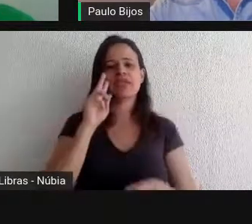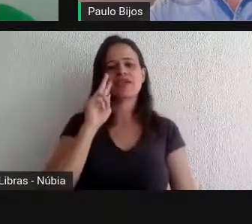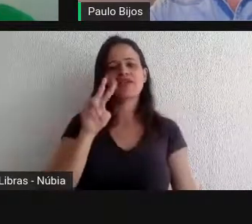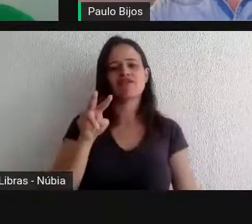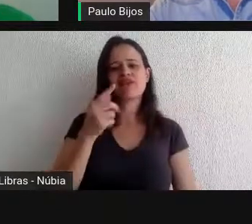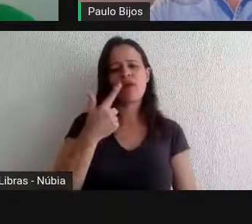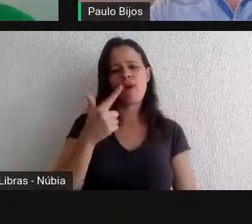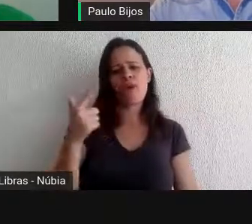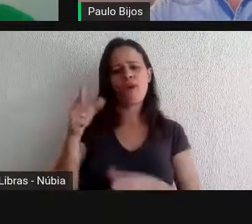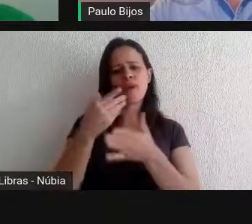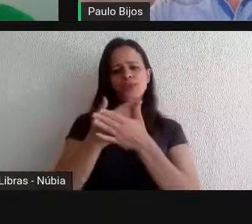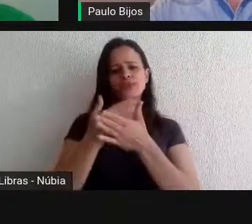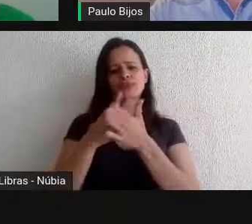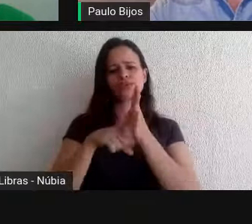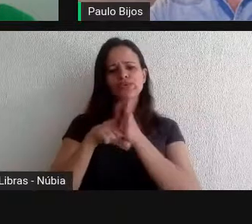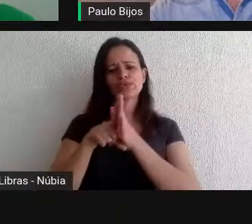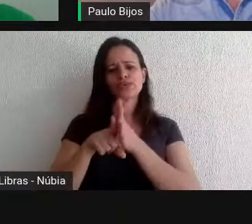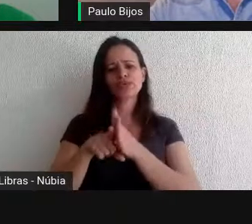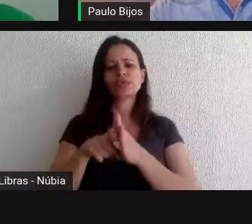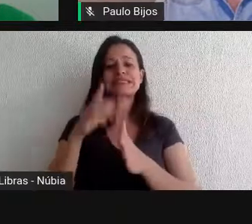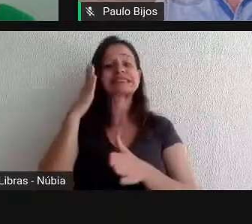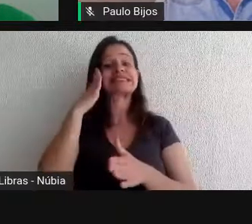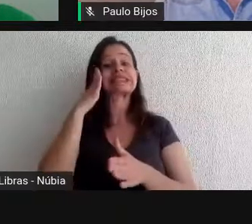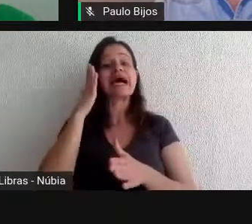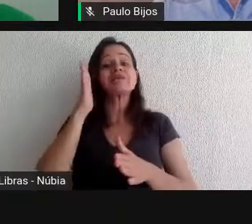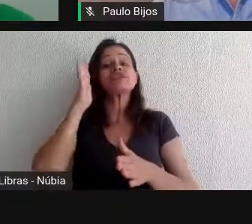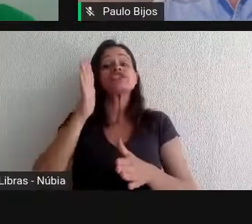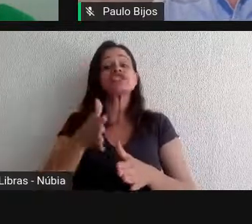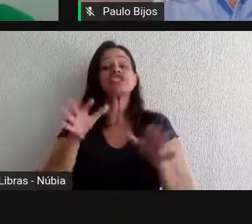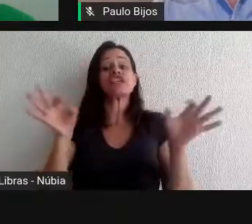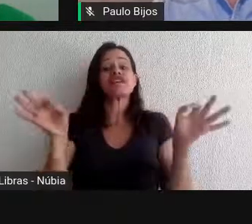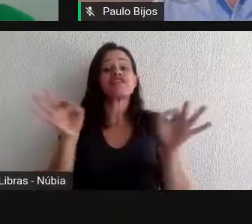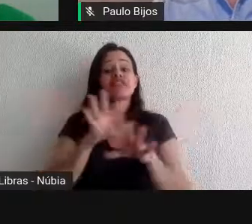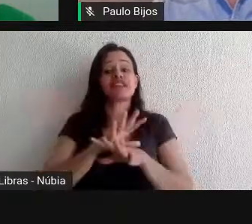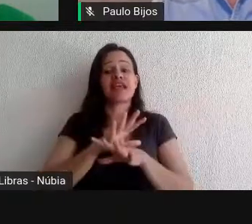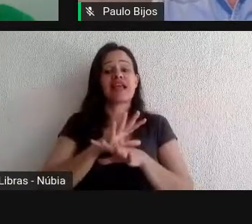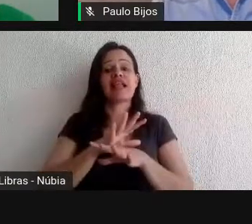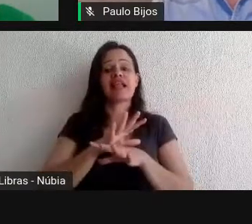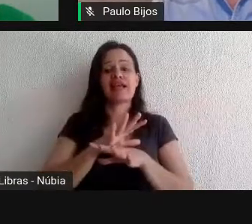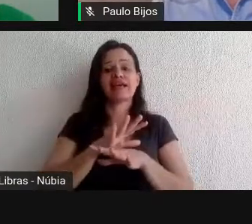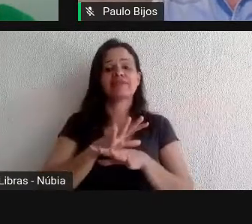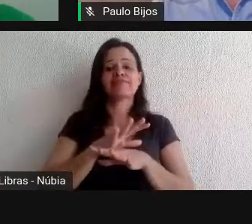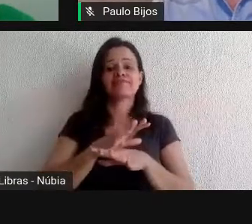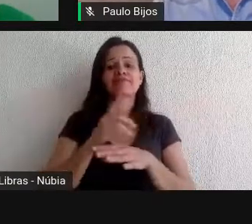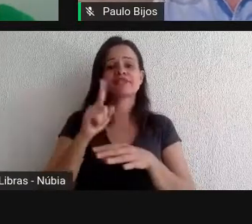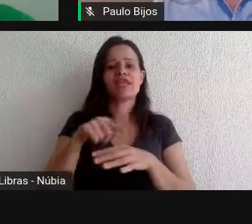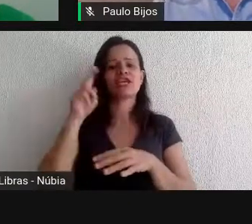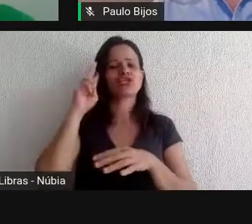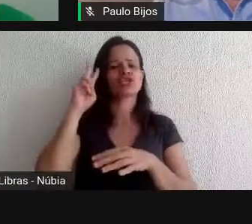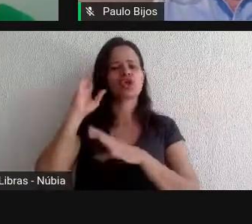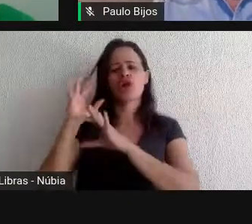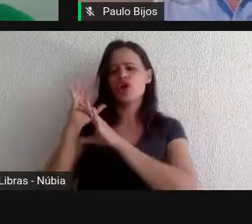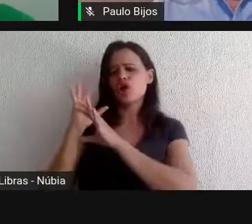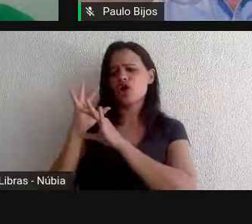vendo outros estudos, geralmente, sobre algo que já foi finalizado. Então, é pegar um histórico, aí você tem um histórico já consolidado, levanta